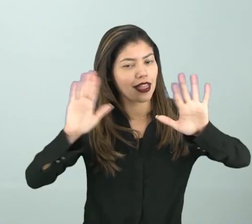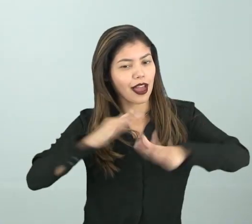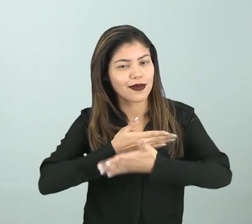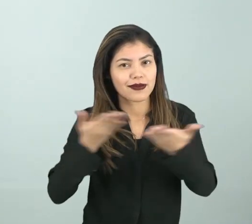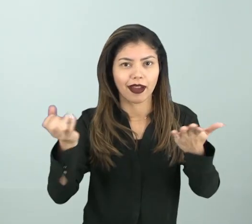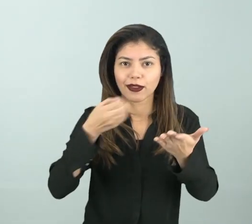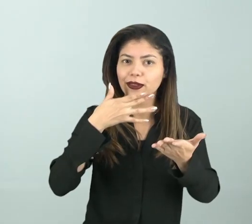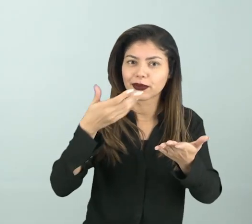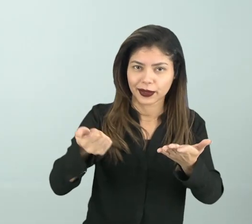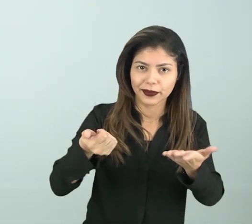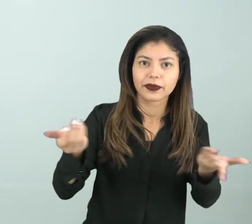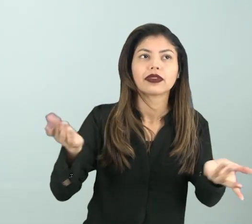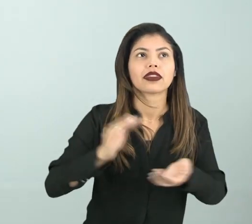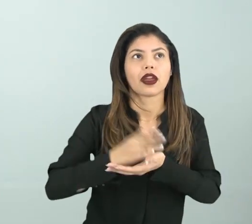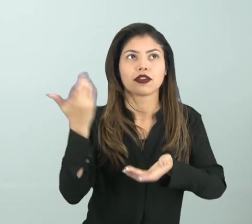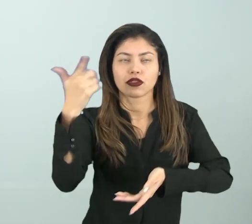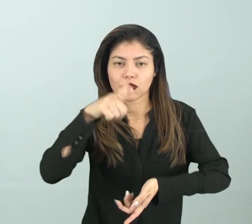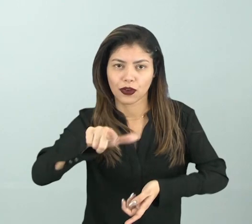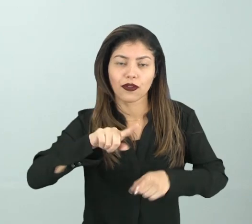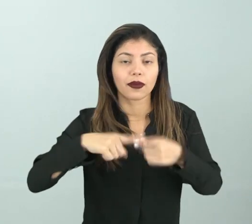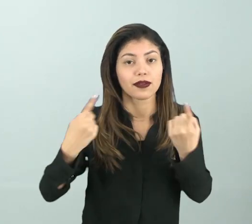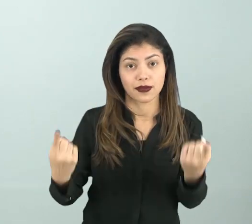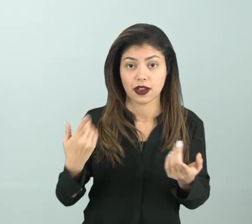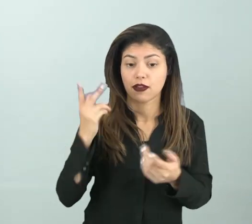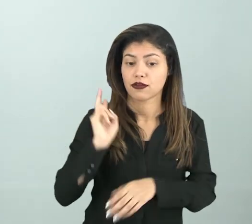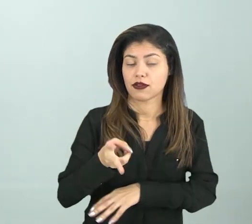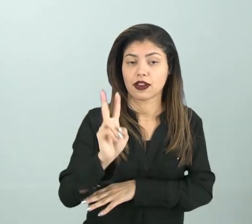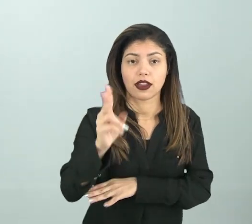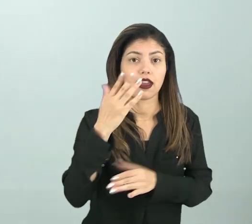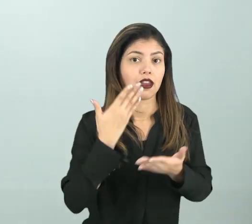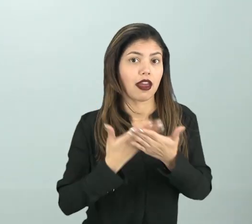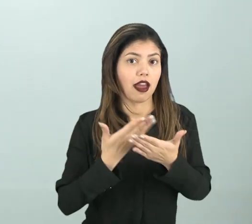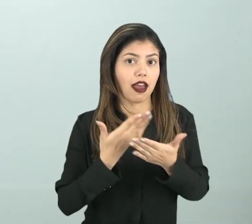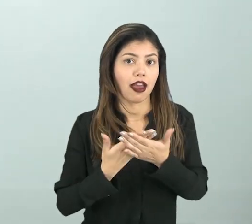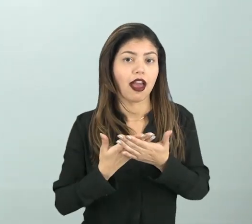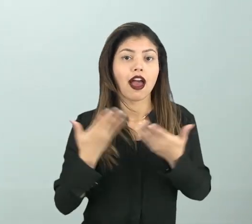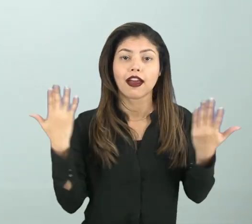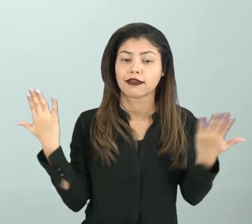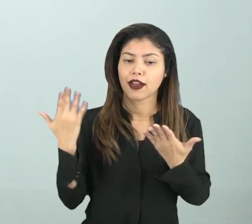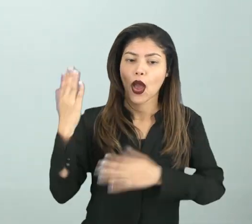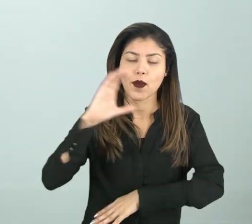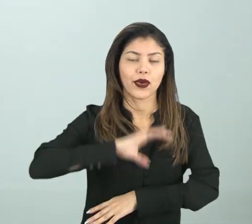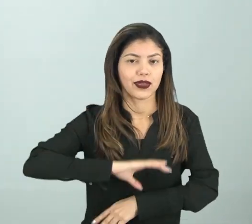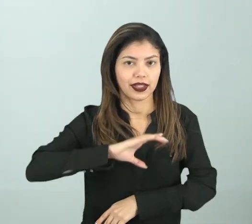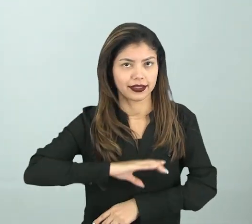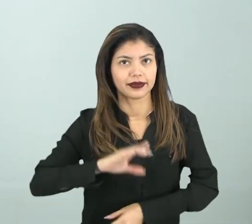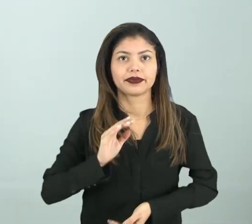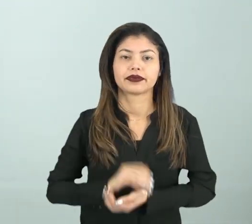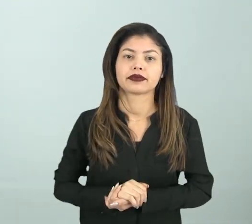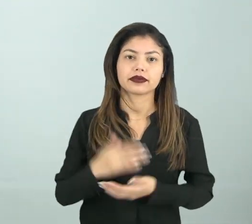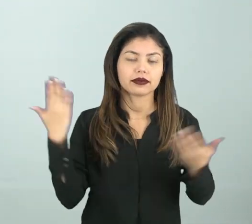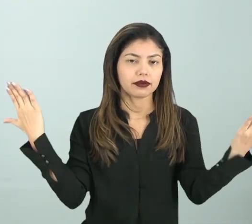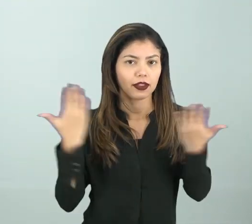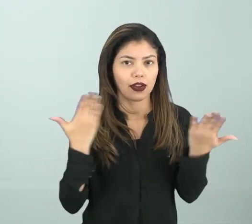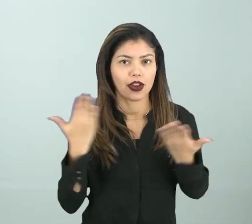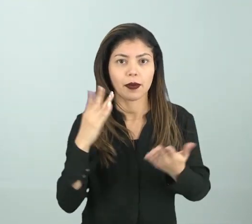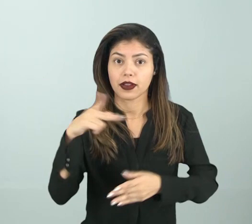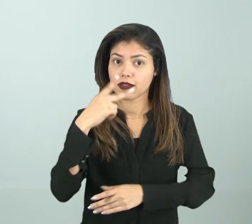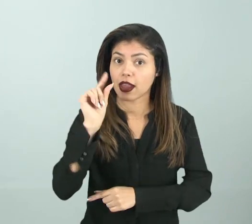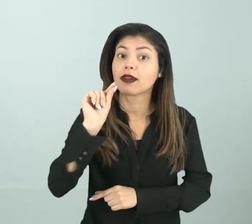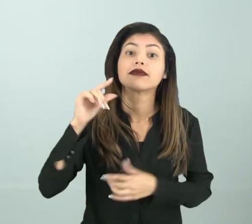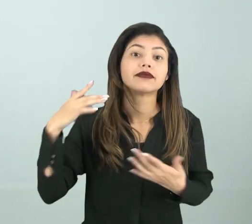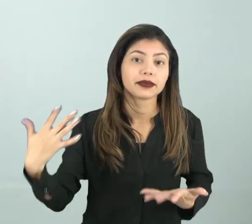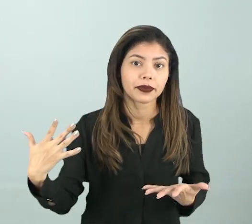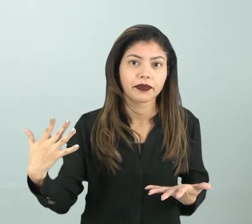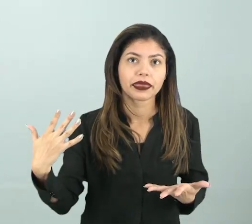Olá, pessoal! Nós estamos aqui mais uma vez para dar continuidade aos nossos estudos de língua portuguesa. E hoje nós vamos falar